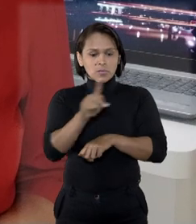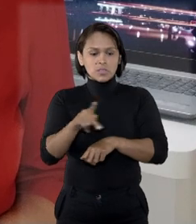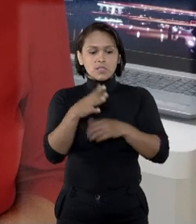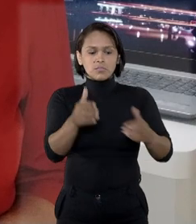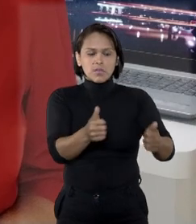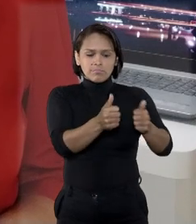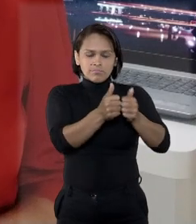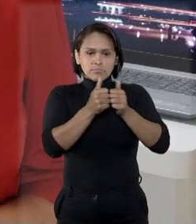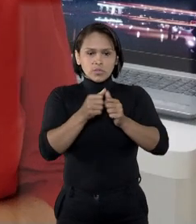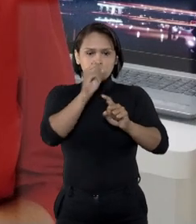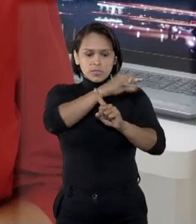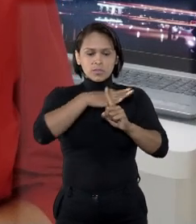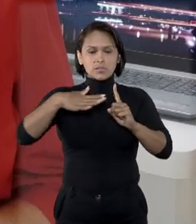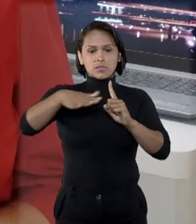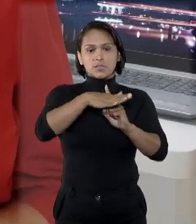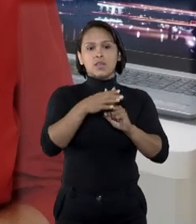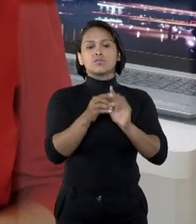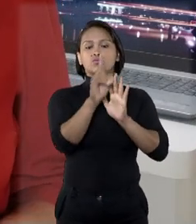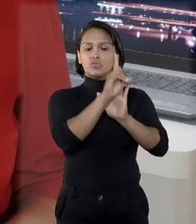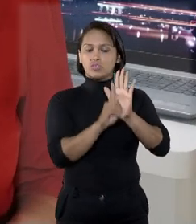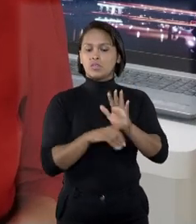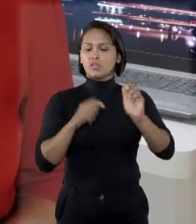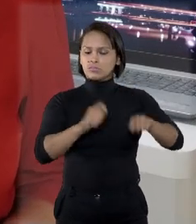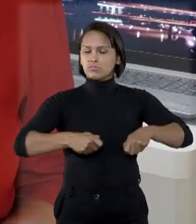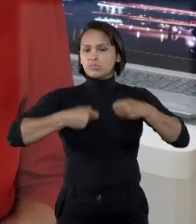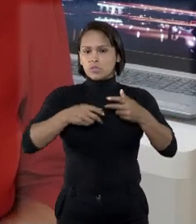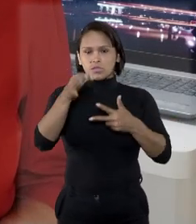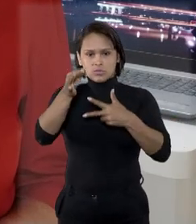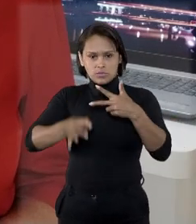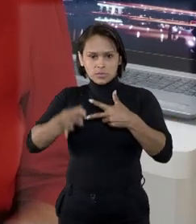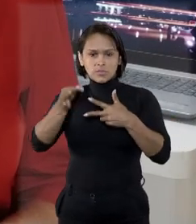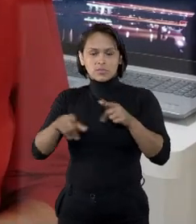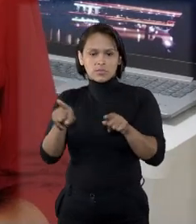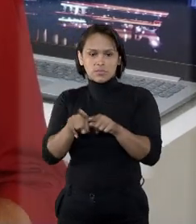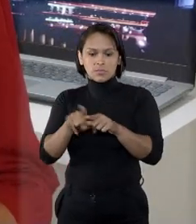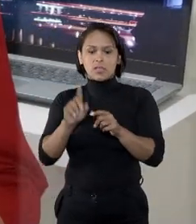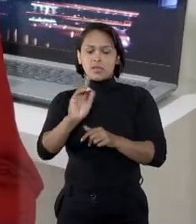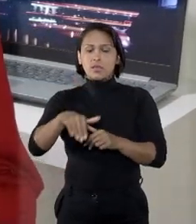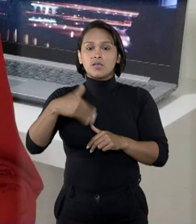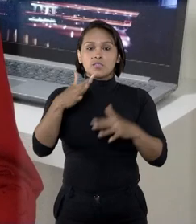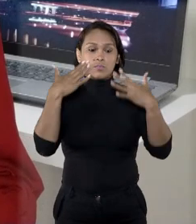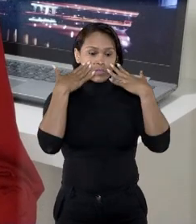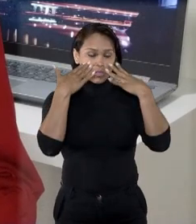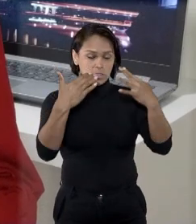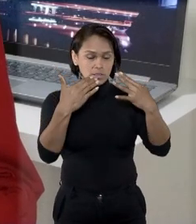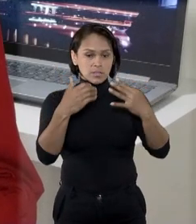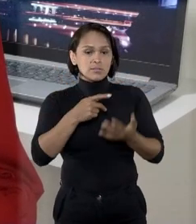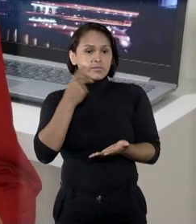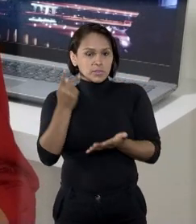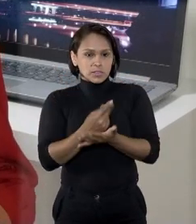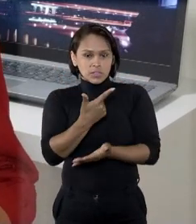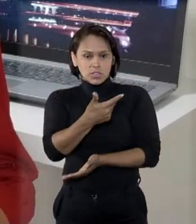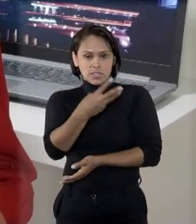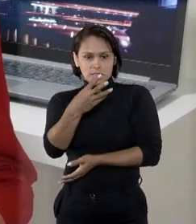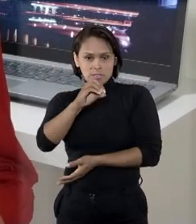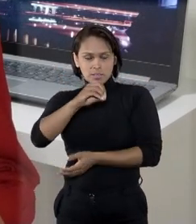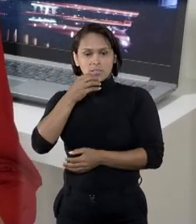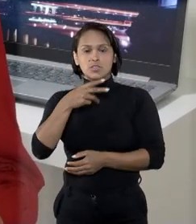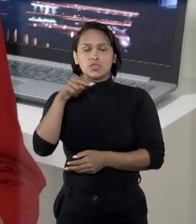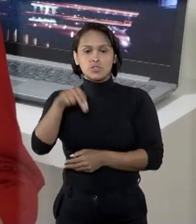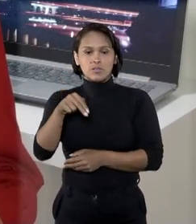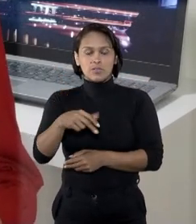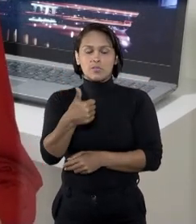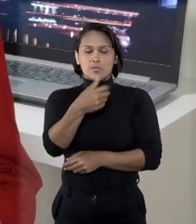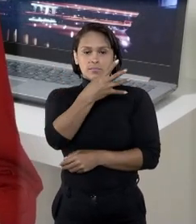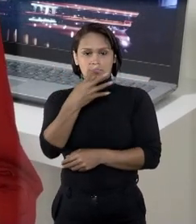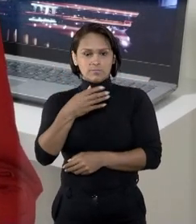uma forma de aproximar a sociedade dos seus direitos e do Poder Judiciário. As próximas audiências vão acontecer nos dias 30 de novembro